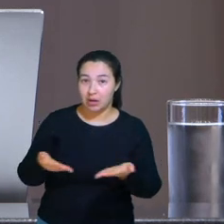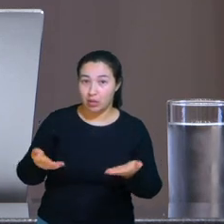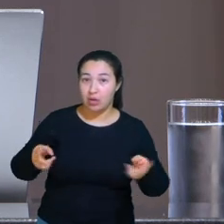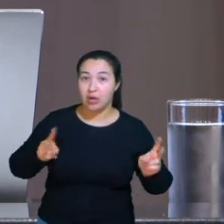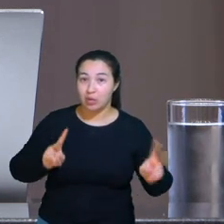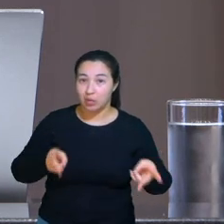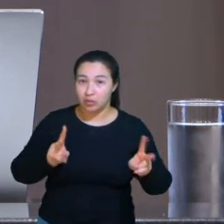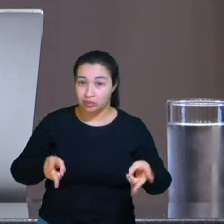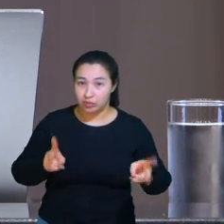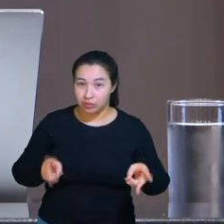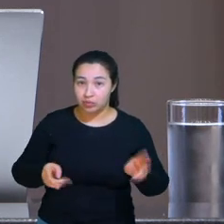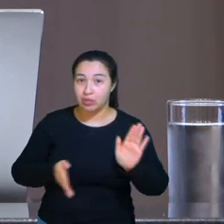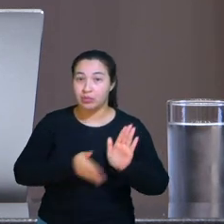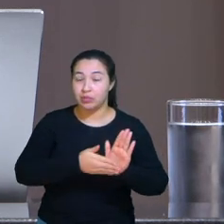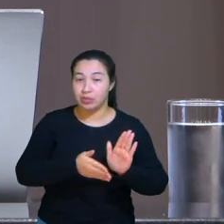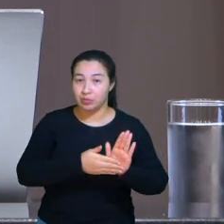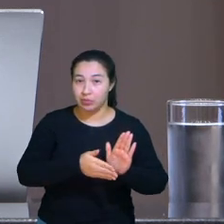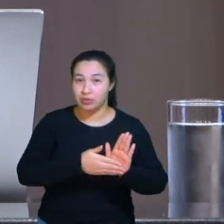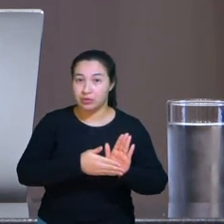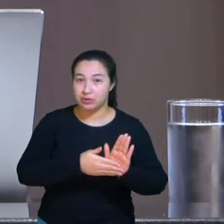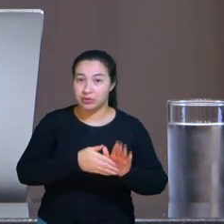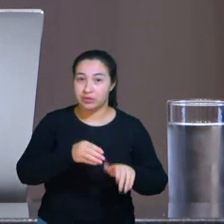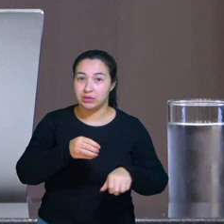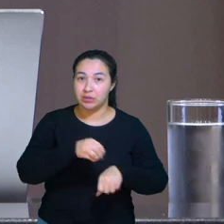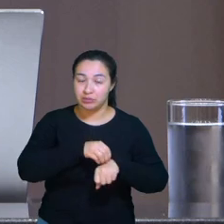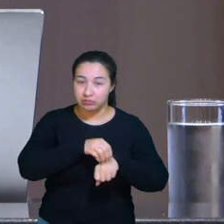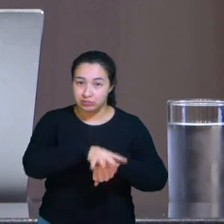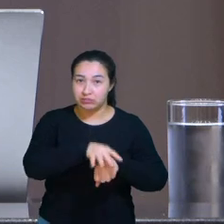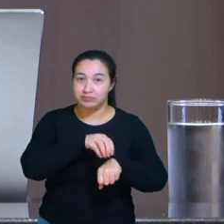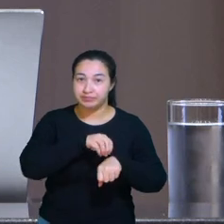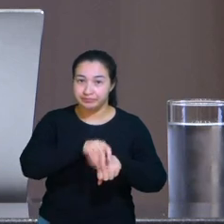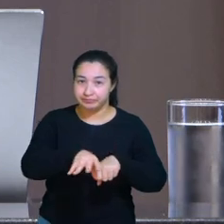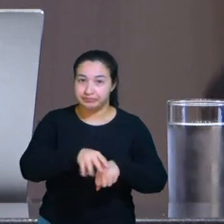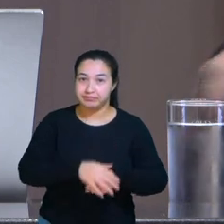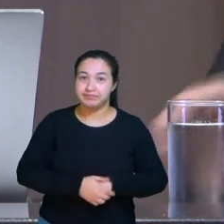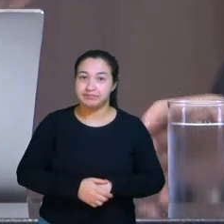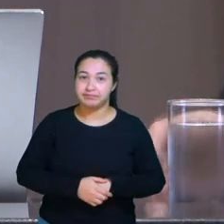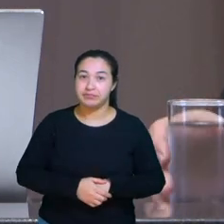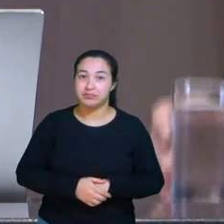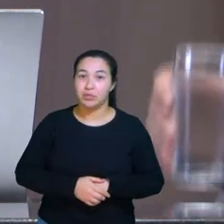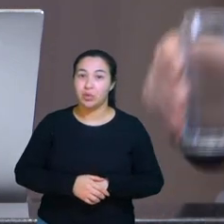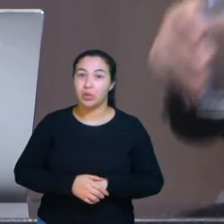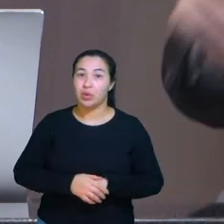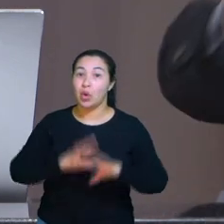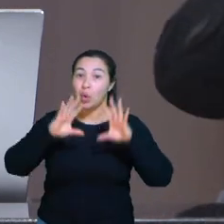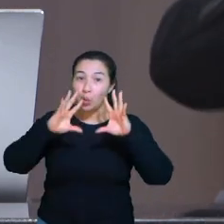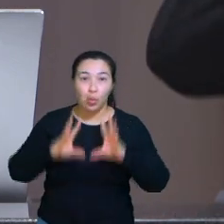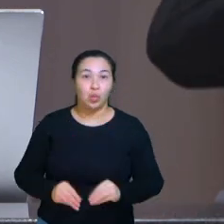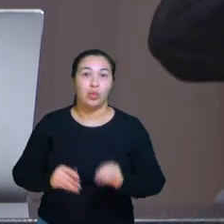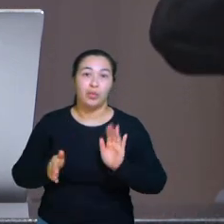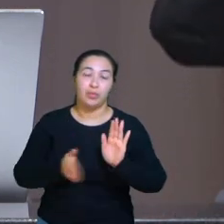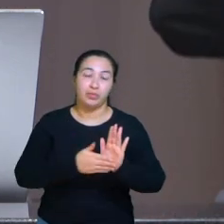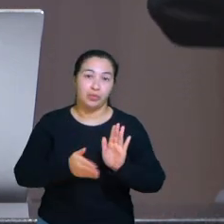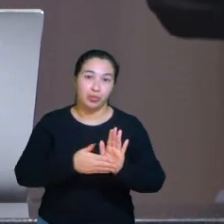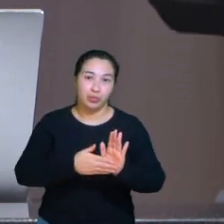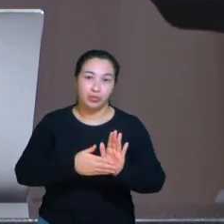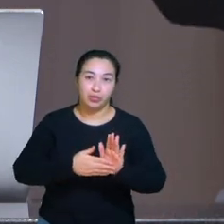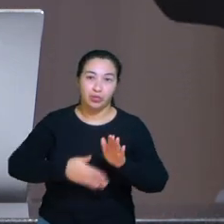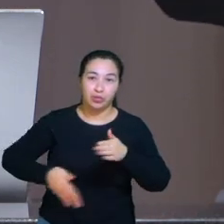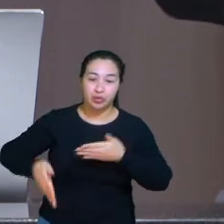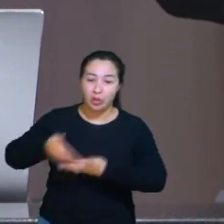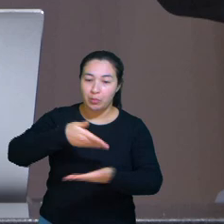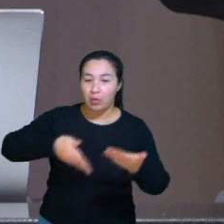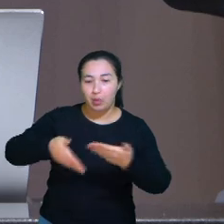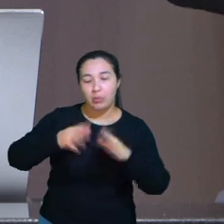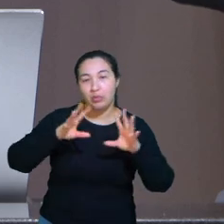as proposições reunindo portanto todas as propostas que aqui circularam